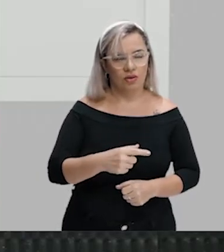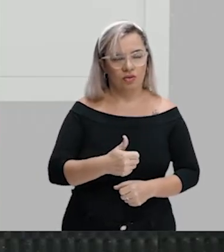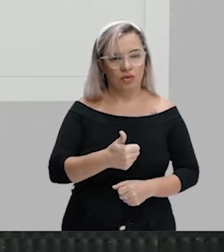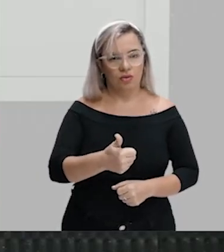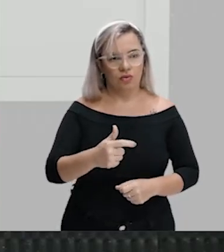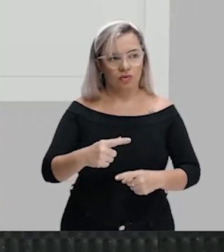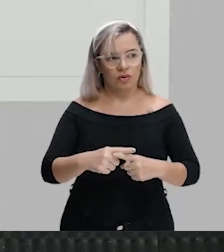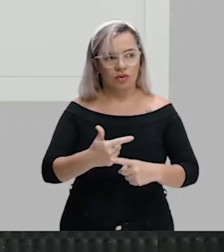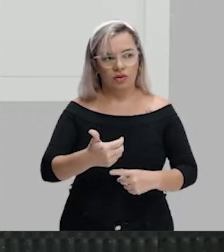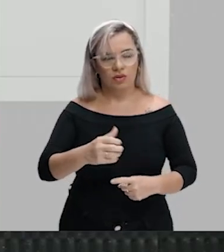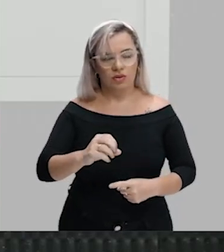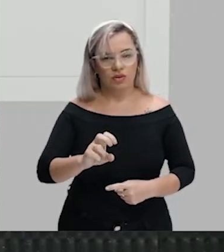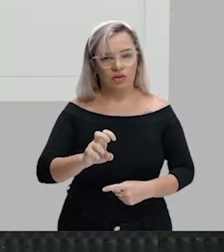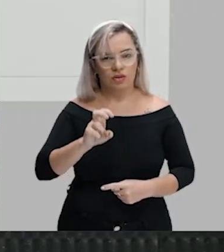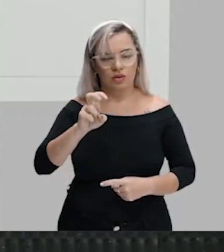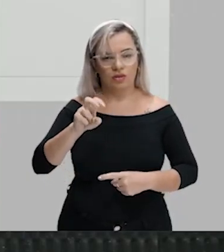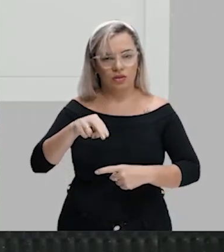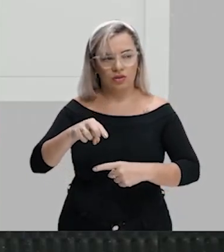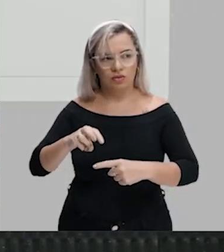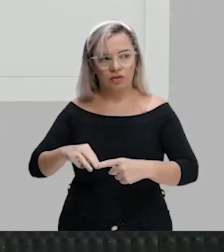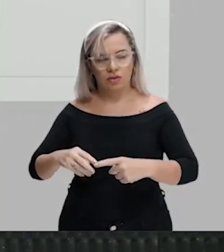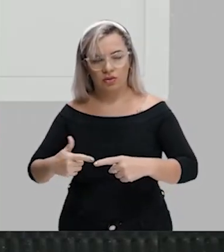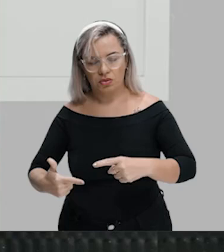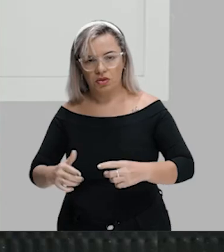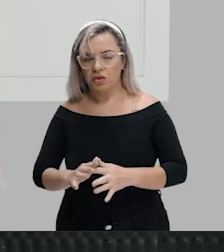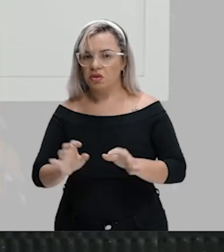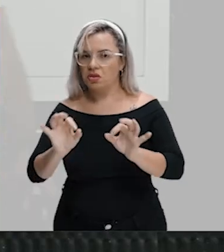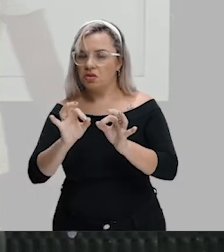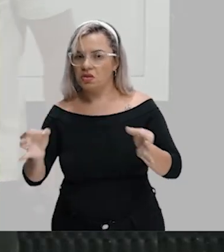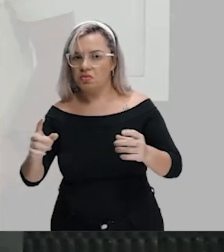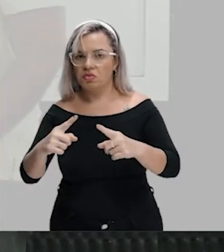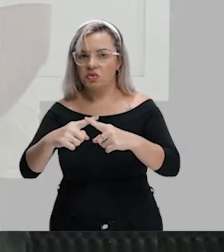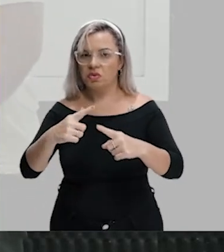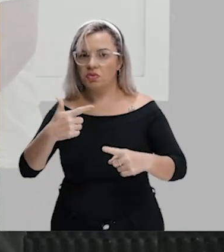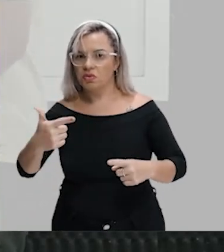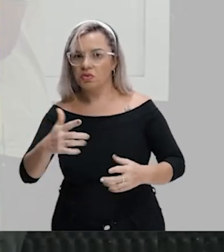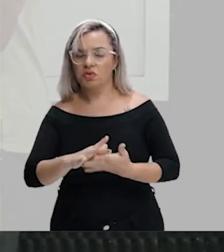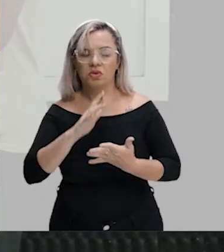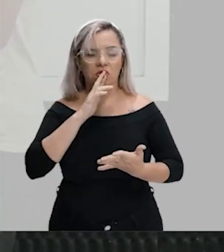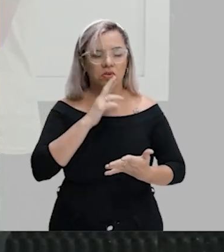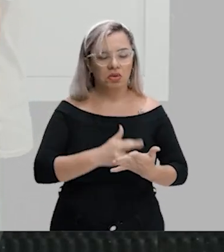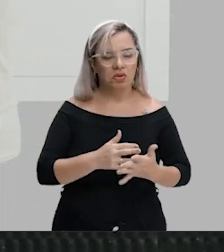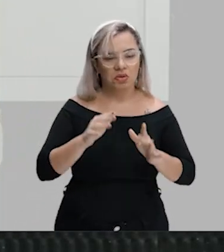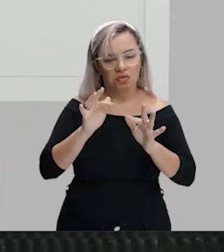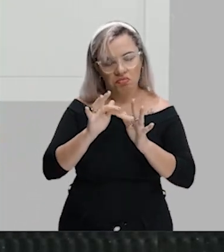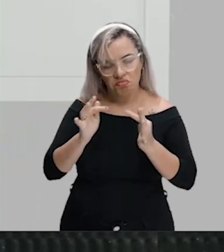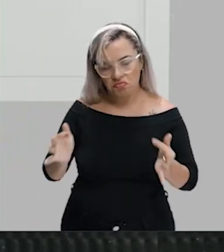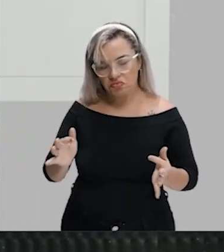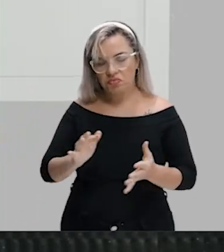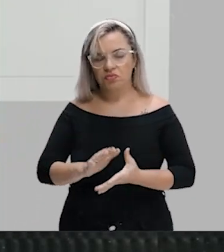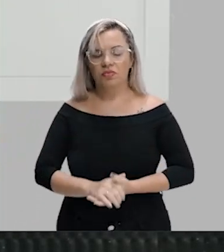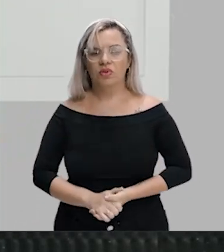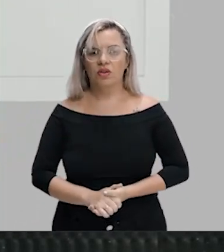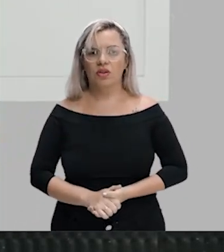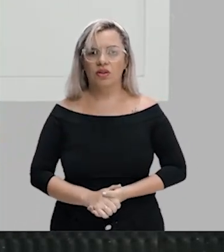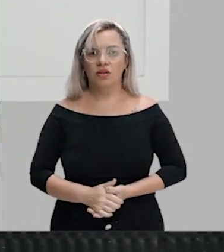apareceu. Fica muito simples de responder. Certo? Então, primeira questão vencida.